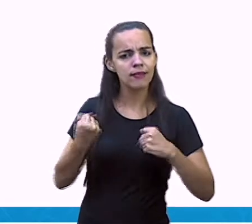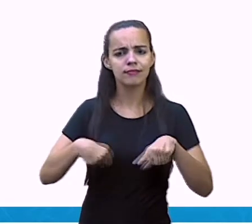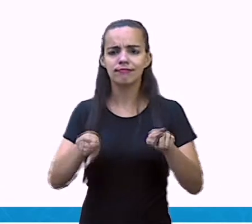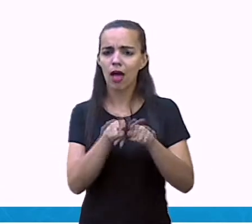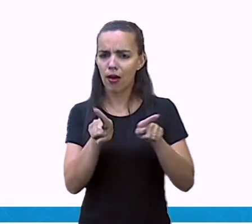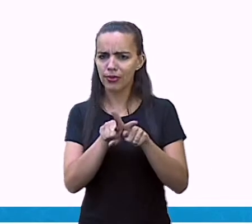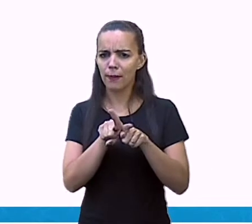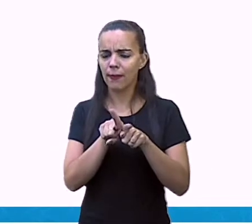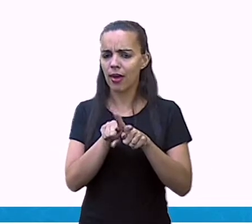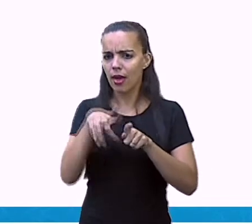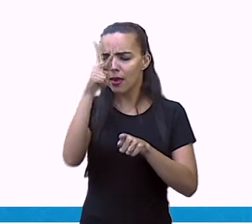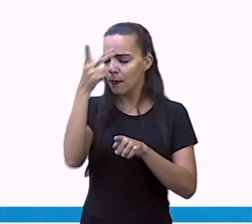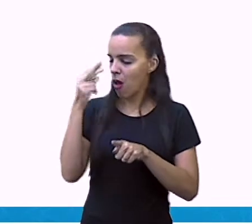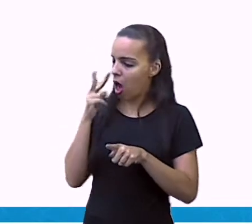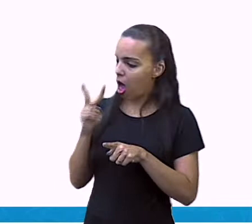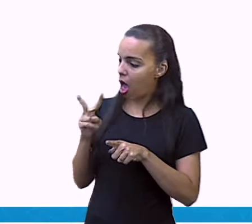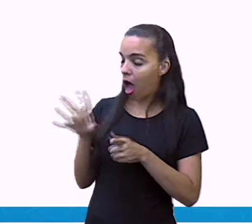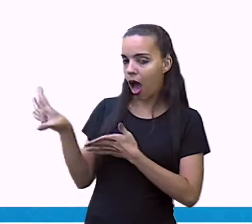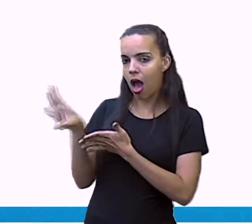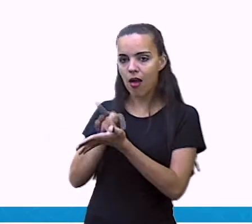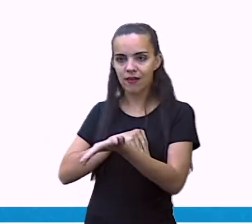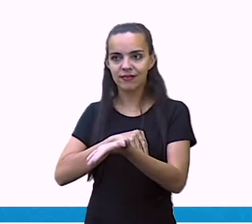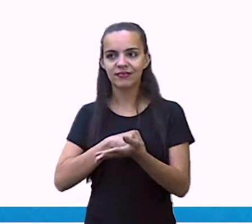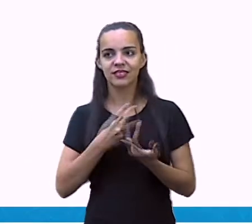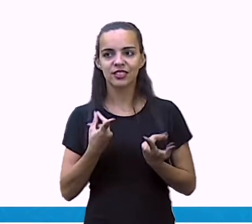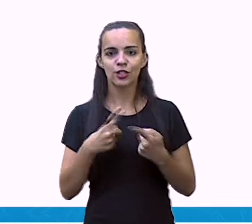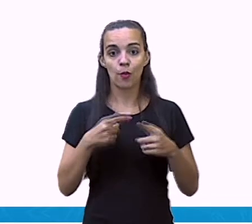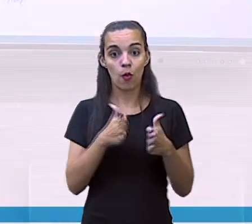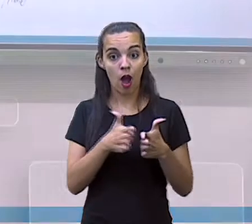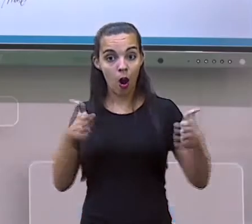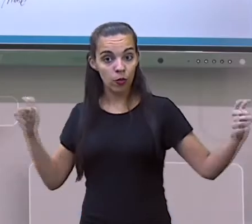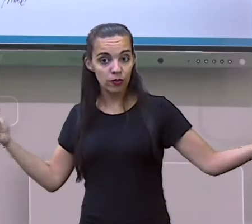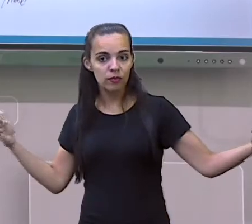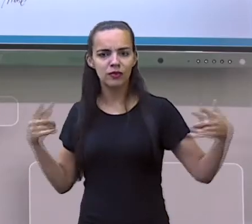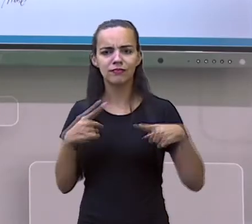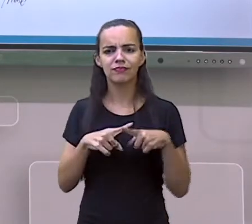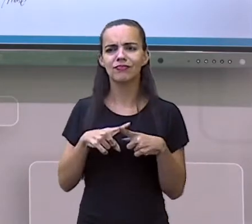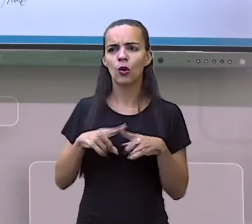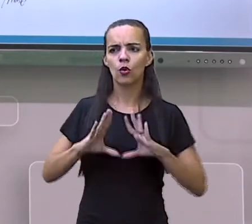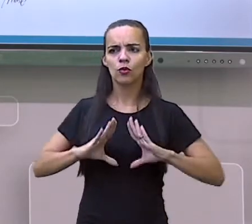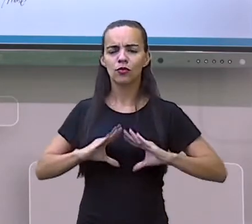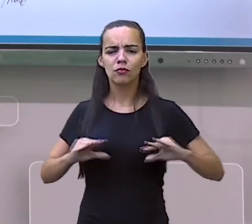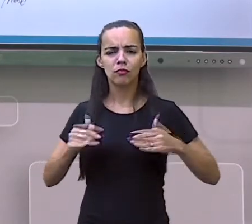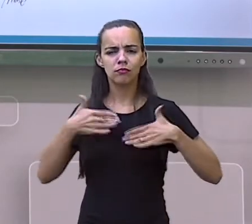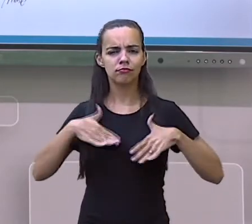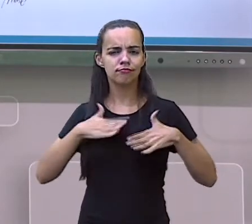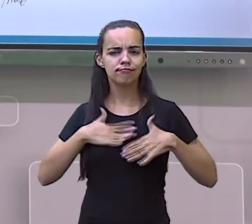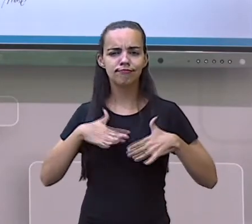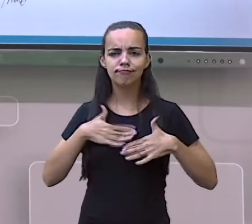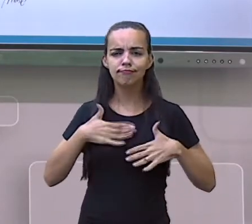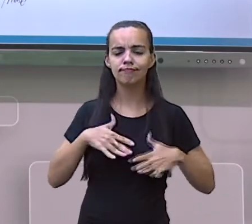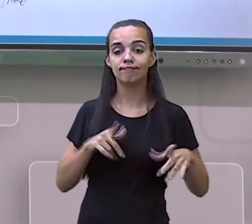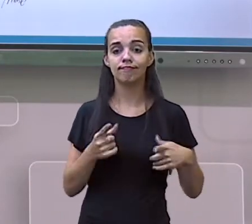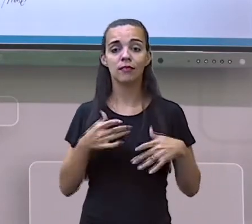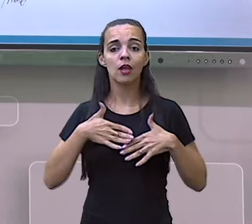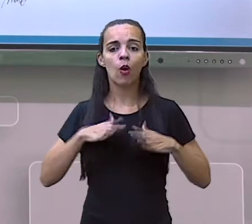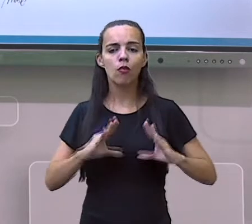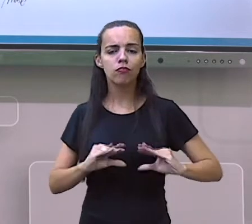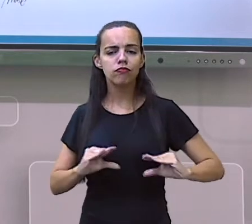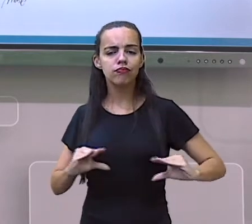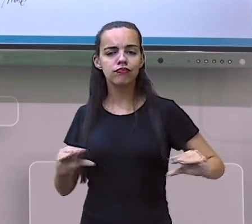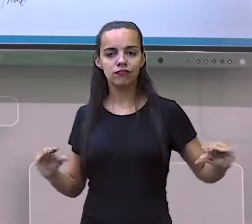serão inspirados na tecnologia espacial. Grandes, baixos e compridos, luxuosos